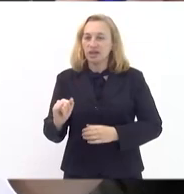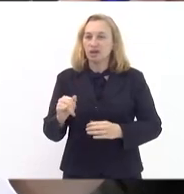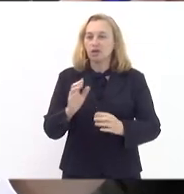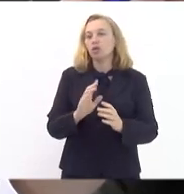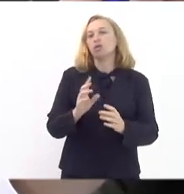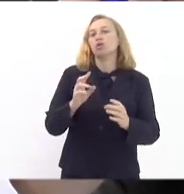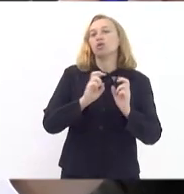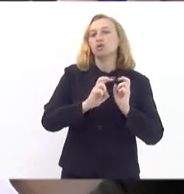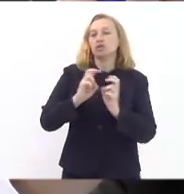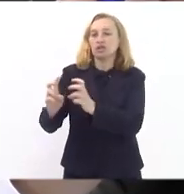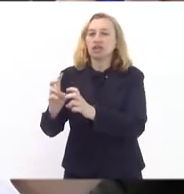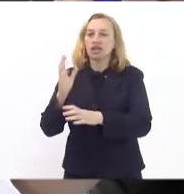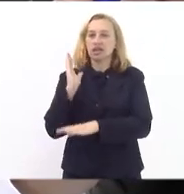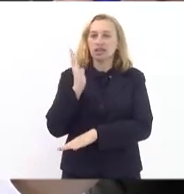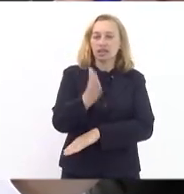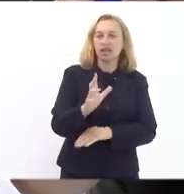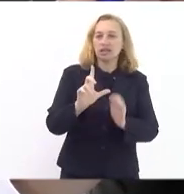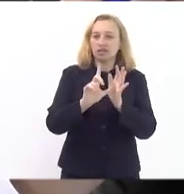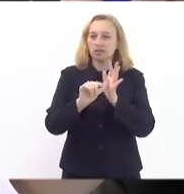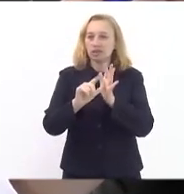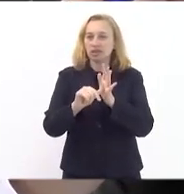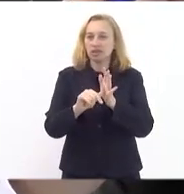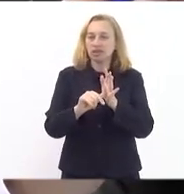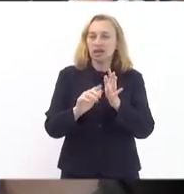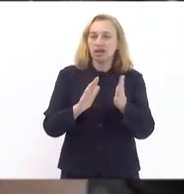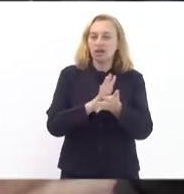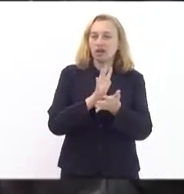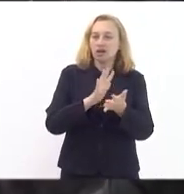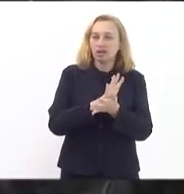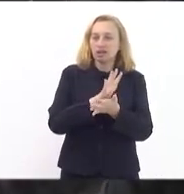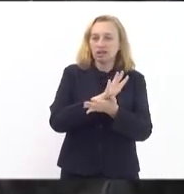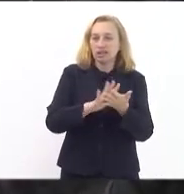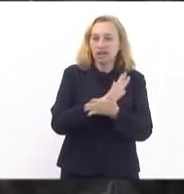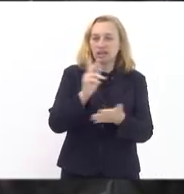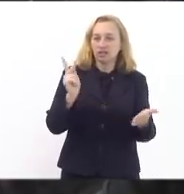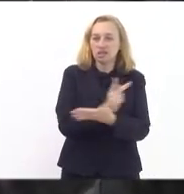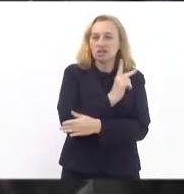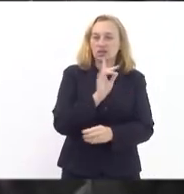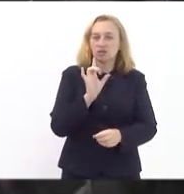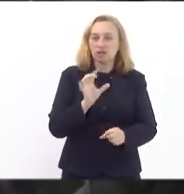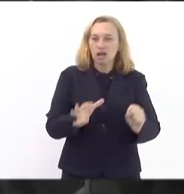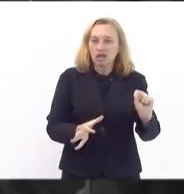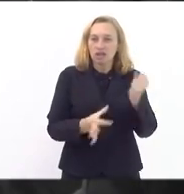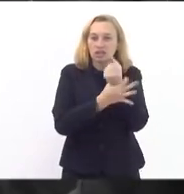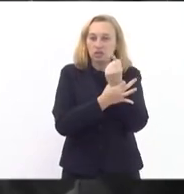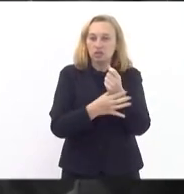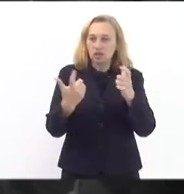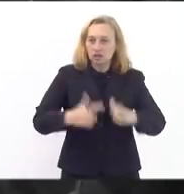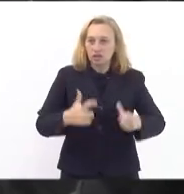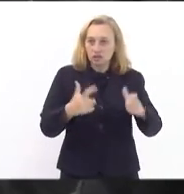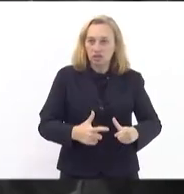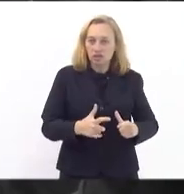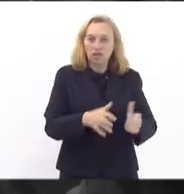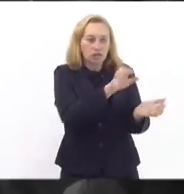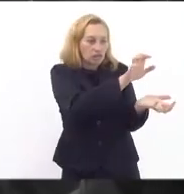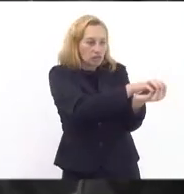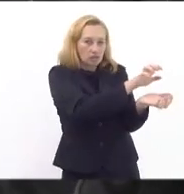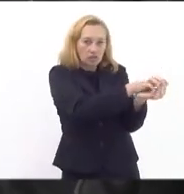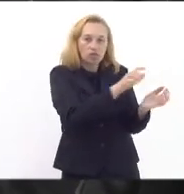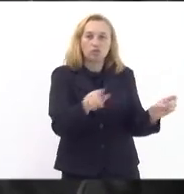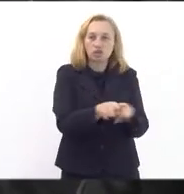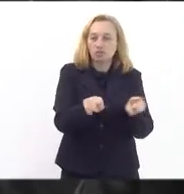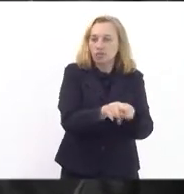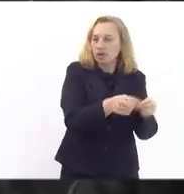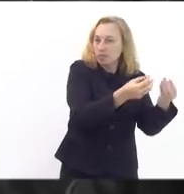ninguém ficou ferido no incêndio foi controlado pelo governo já segurança no local foi reforçado jamais de Santa Cruz também foram